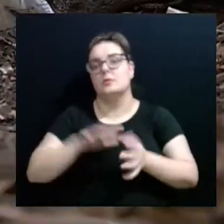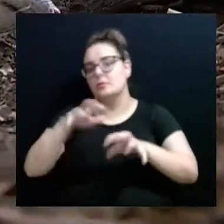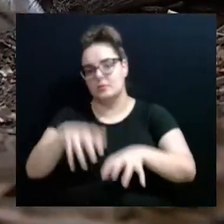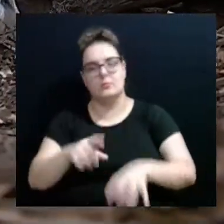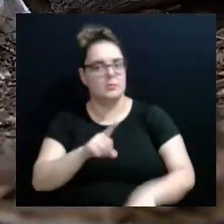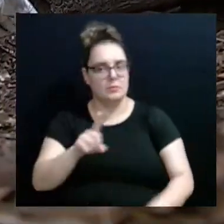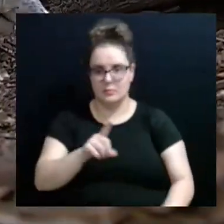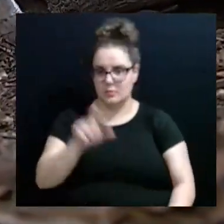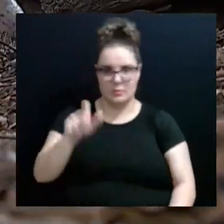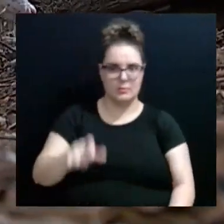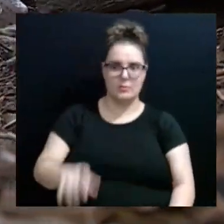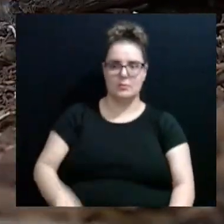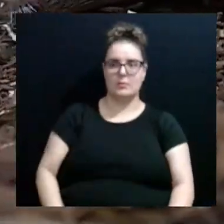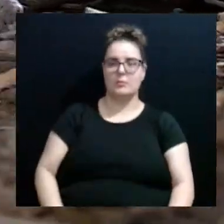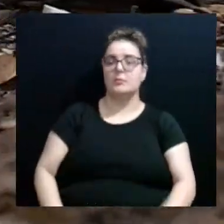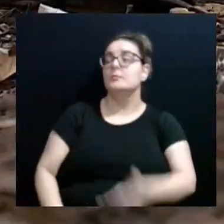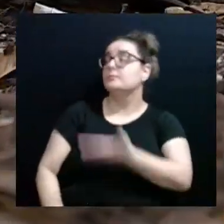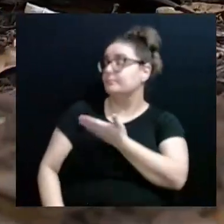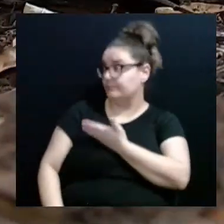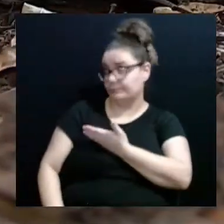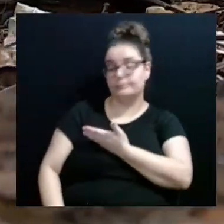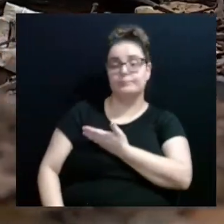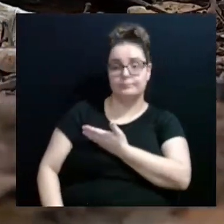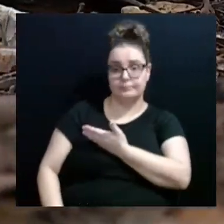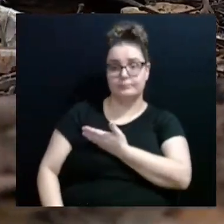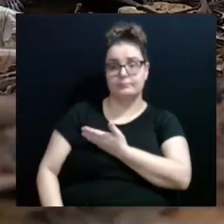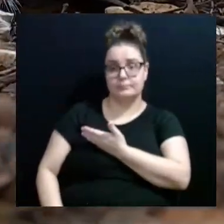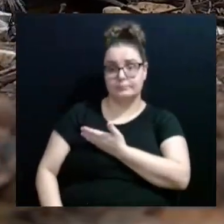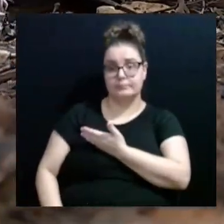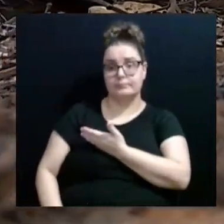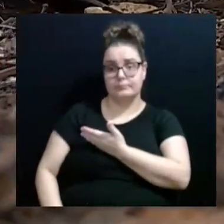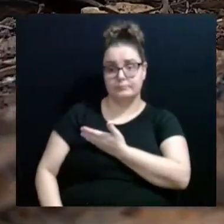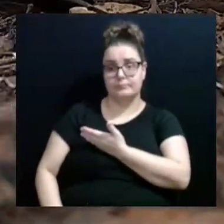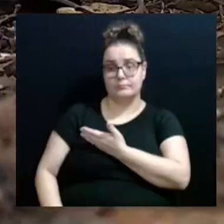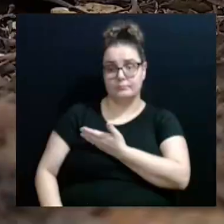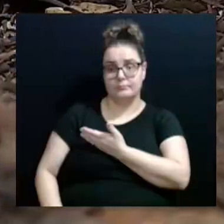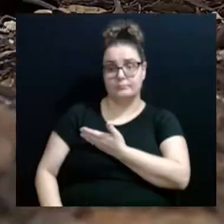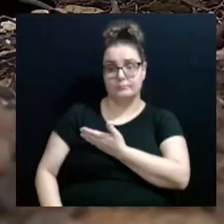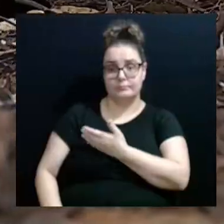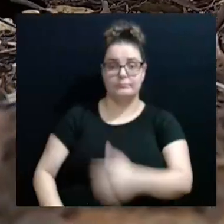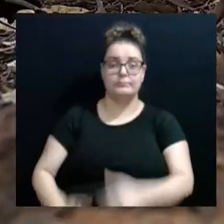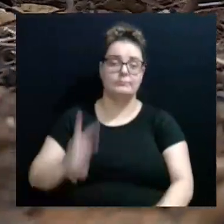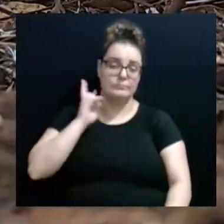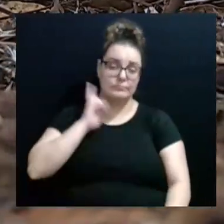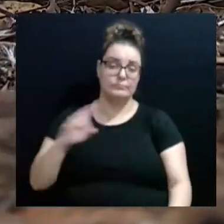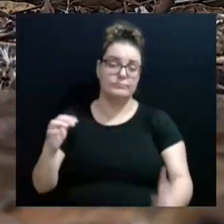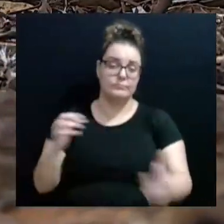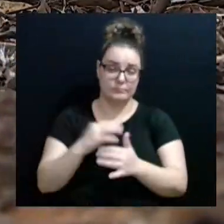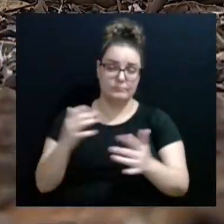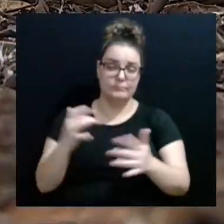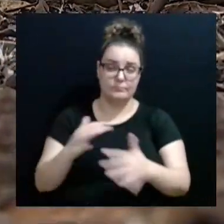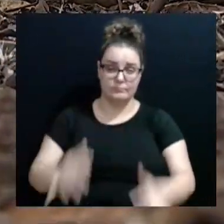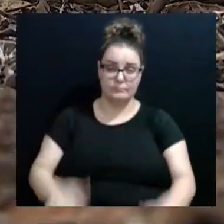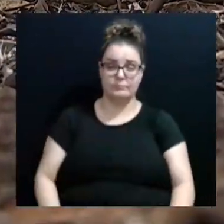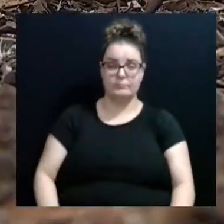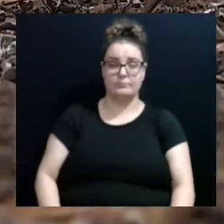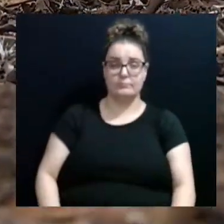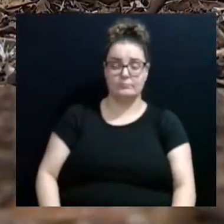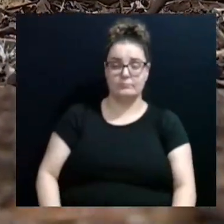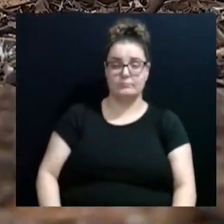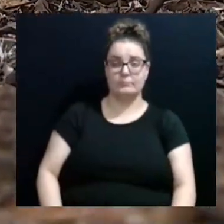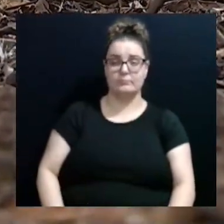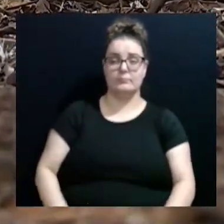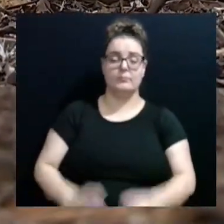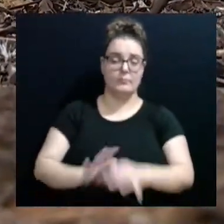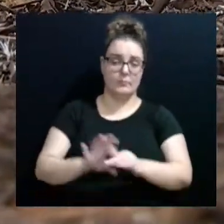um caso justamente esse aí que foi bem vítima da urbanização, né? Ele foi deixado aqui na porta da ONG, vai fazer 1